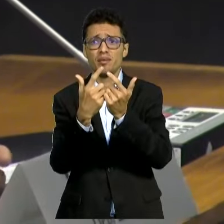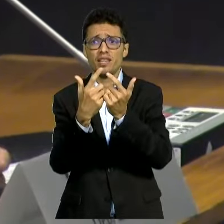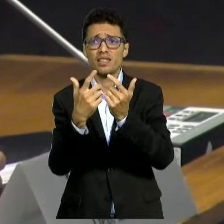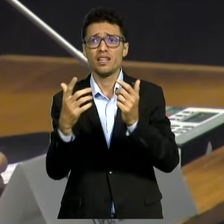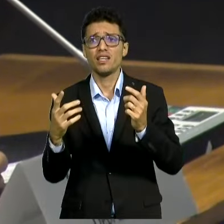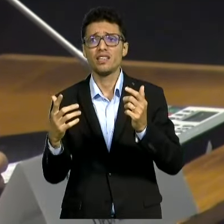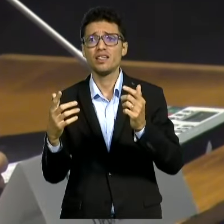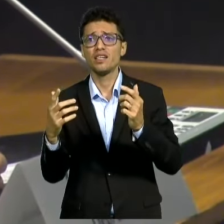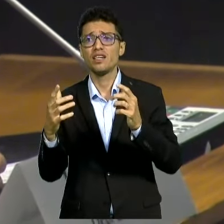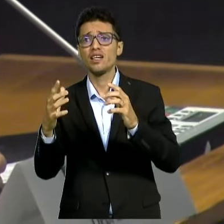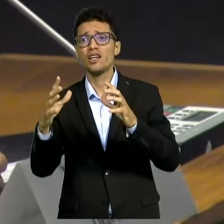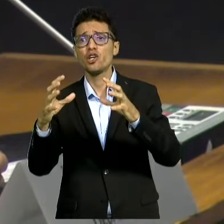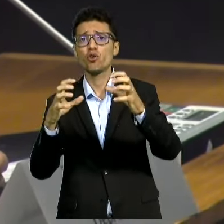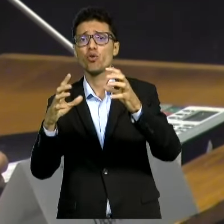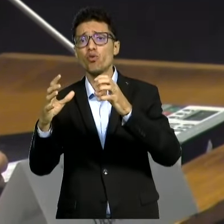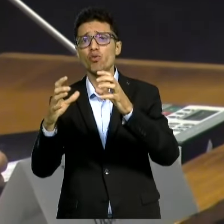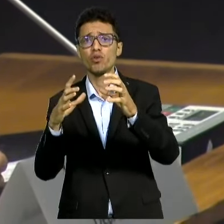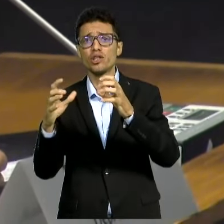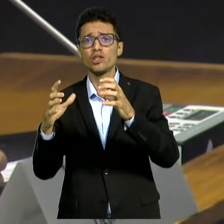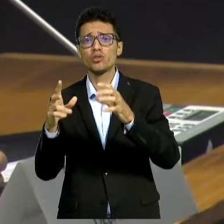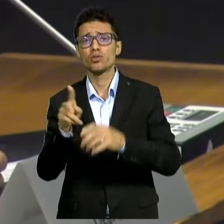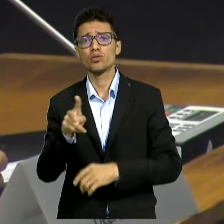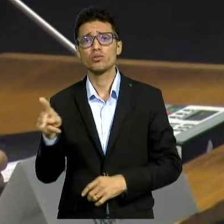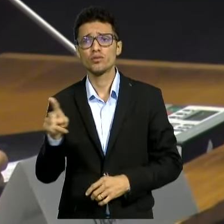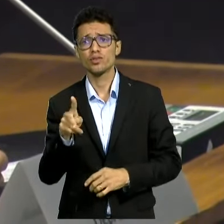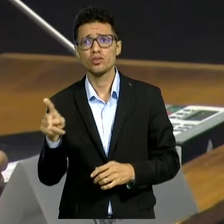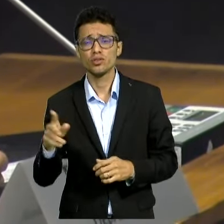com os profissionais da educação. Porque,